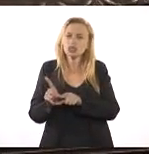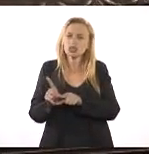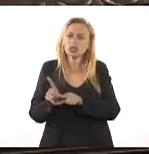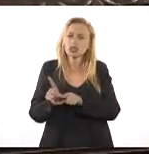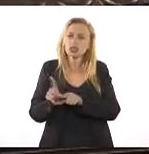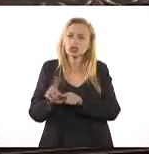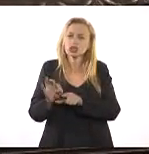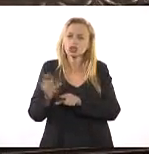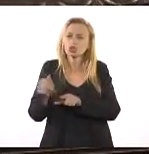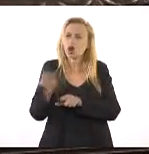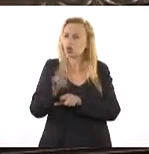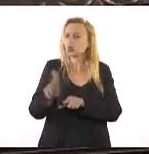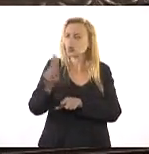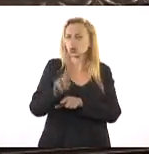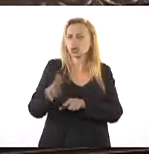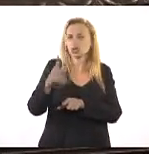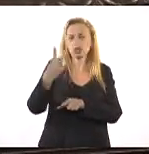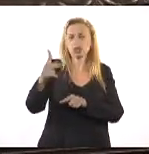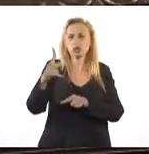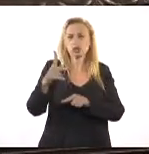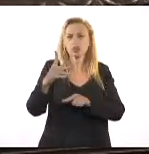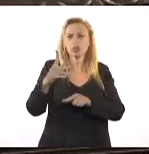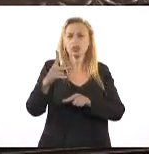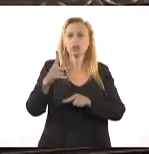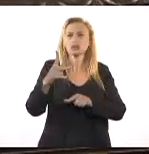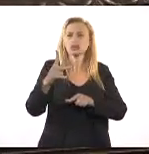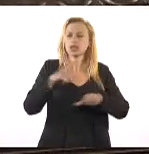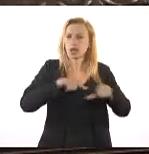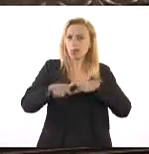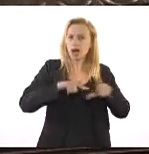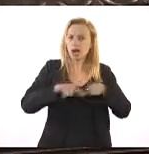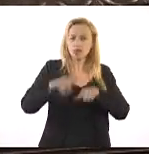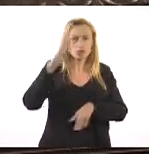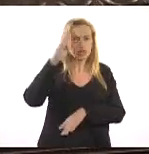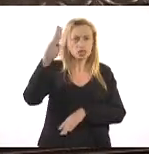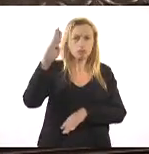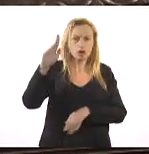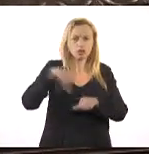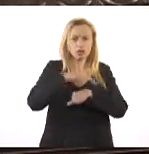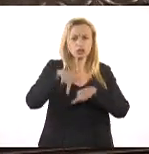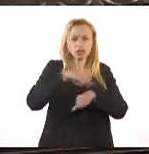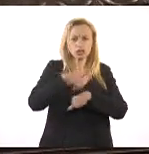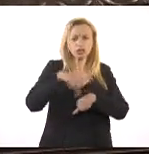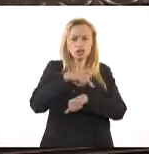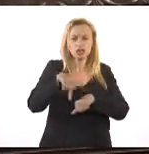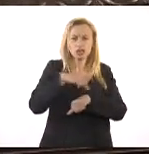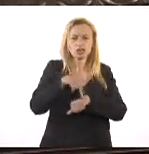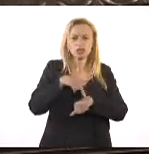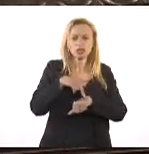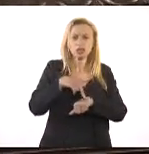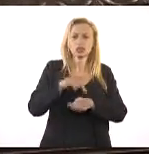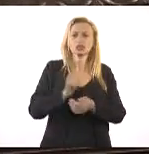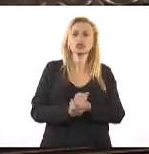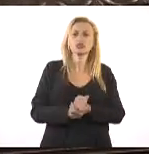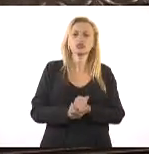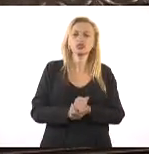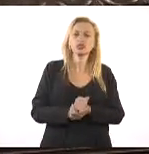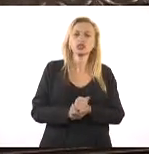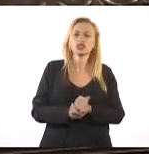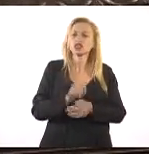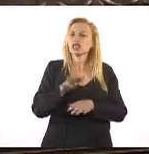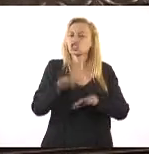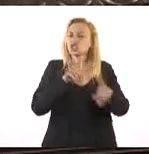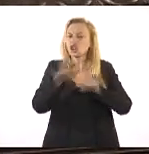utilizar o seu cargo, o principal cargo do país, para fazer panfletagem, né? E chamando